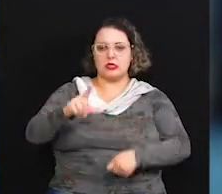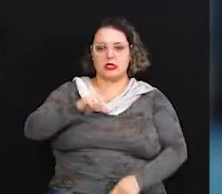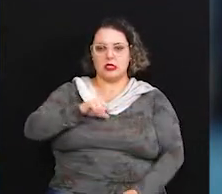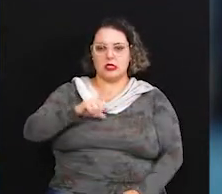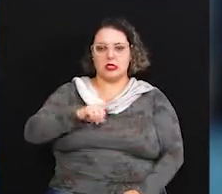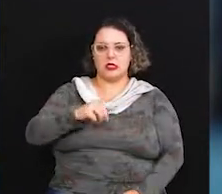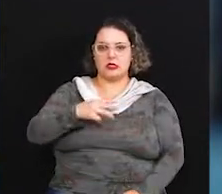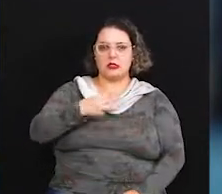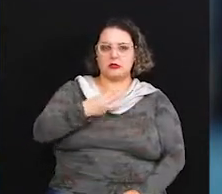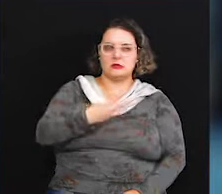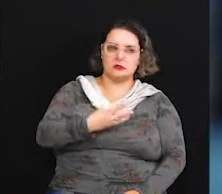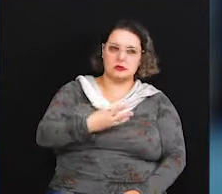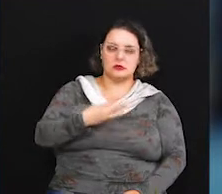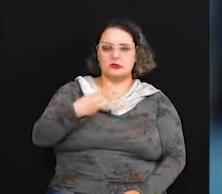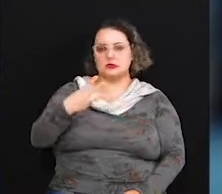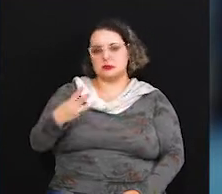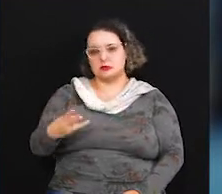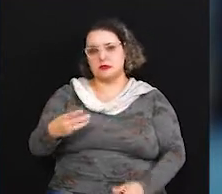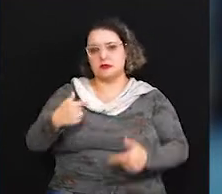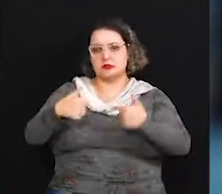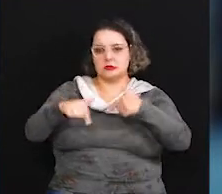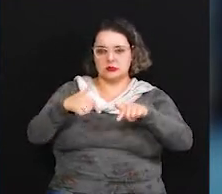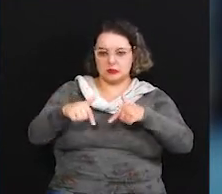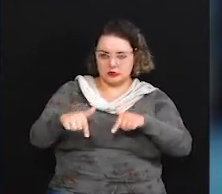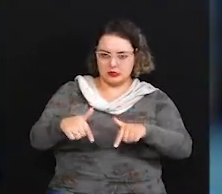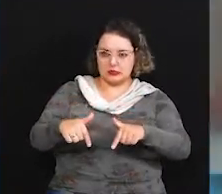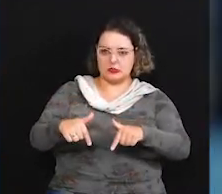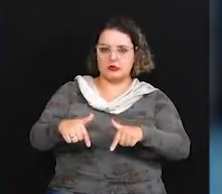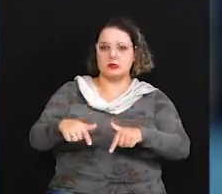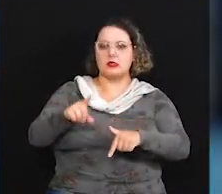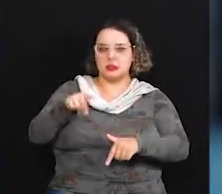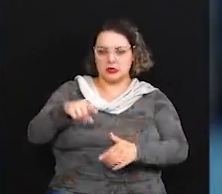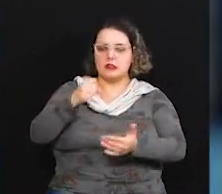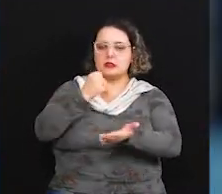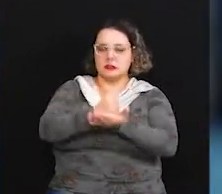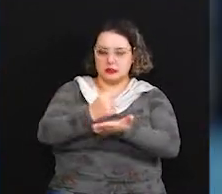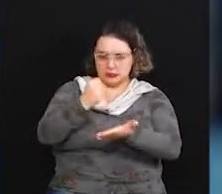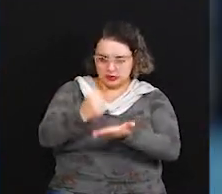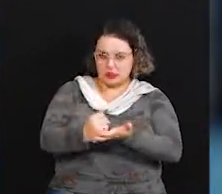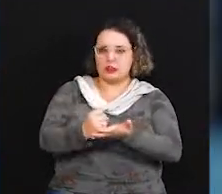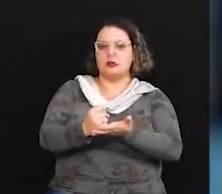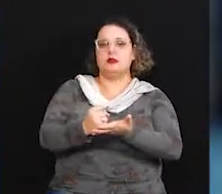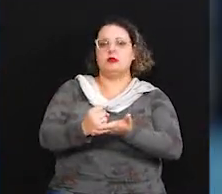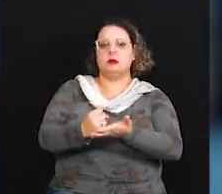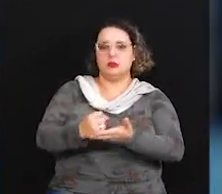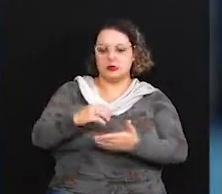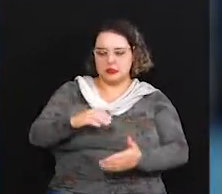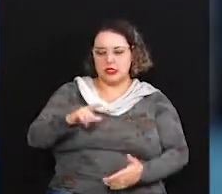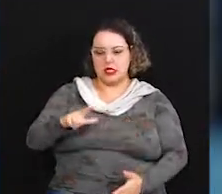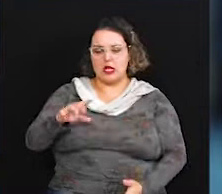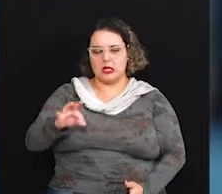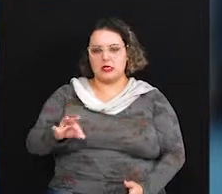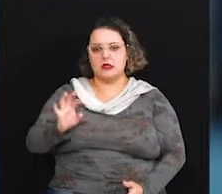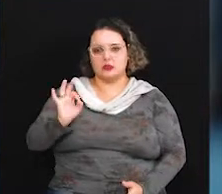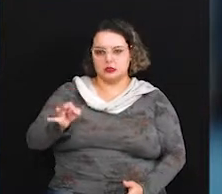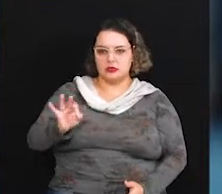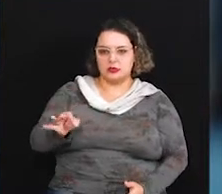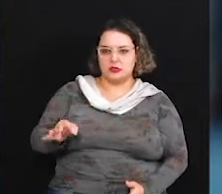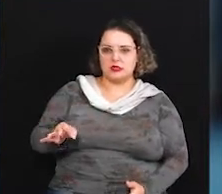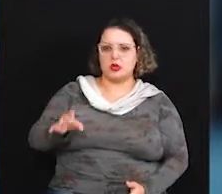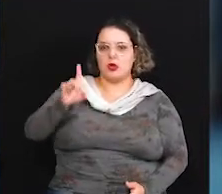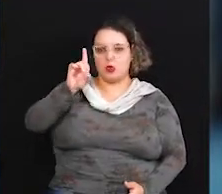nós temos 33 funcionários. Esses são funcionários contratados pela CLT, tudo.